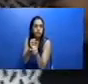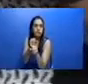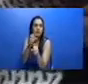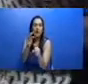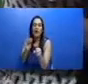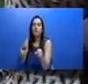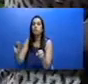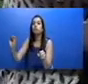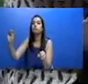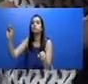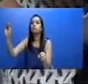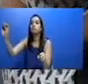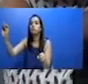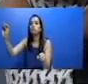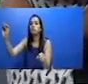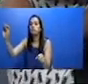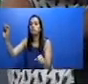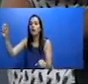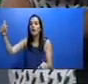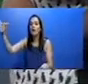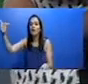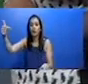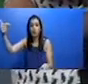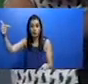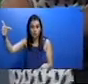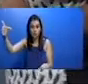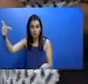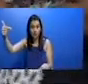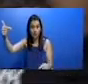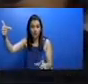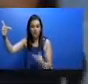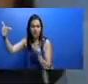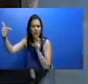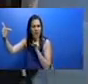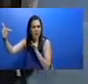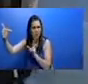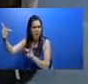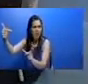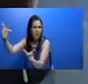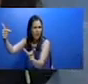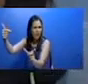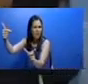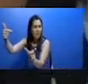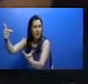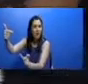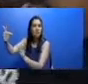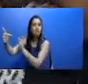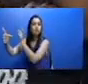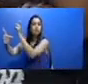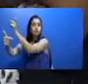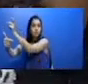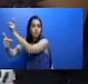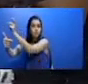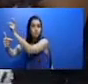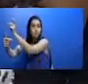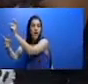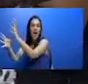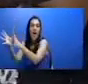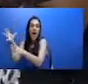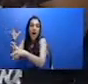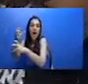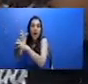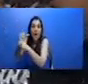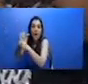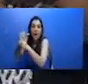11,00. Então, o que eu vou fazer? Vou pegar os R$ 22,00 desses 2 pacotes e vou somar o preço do